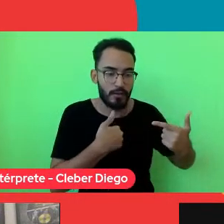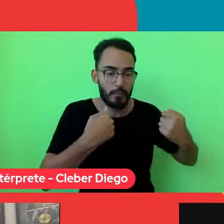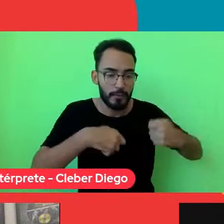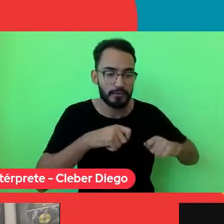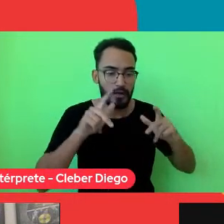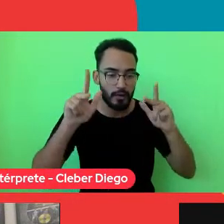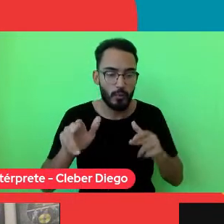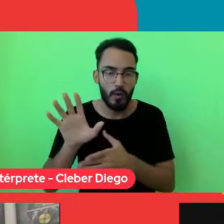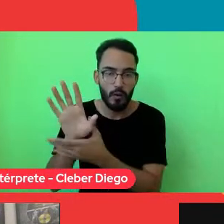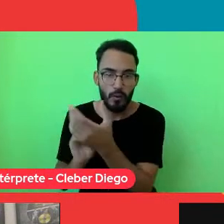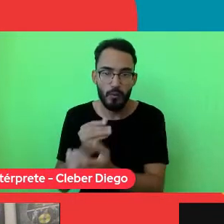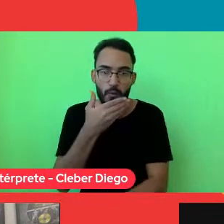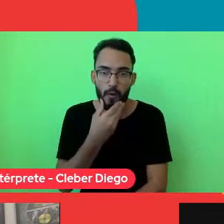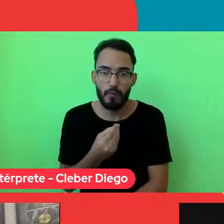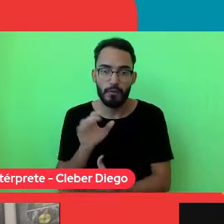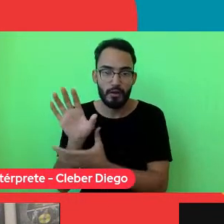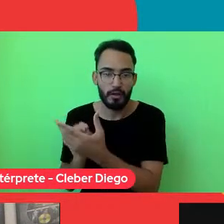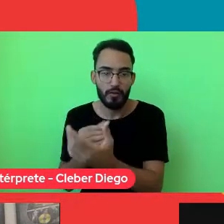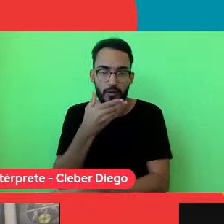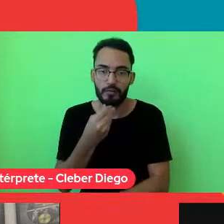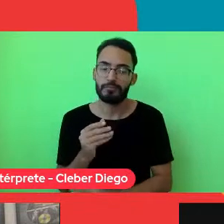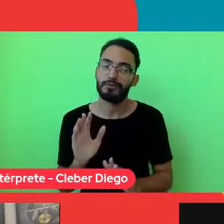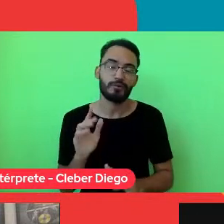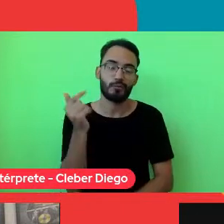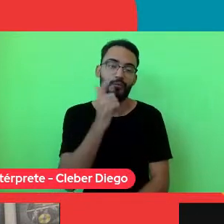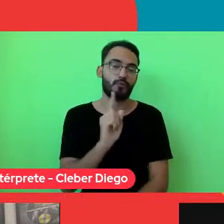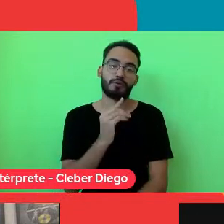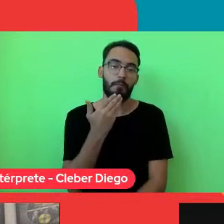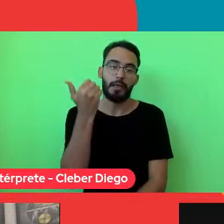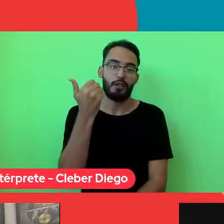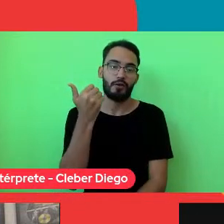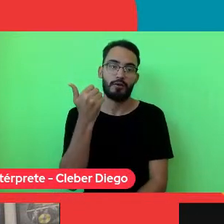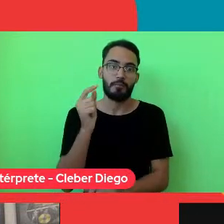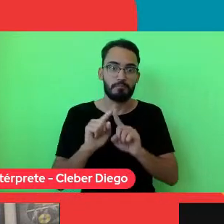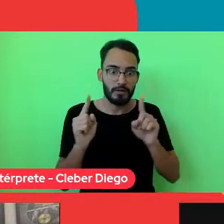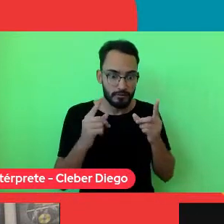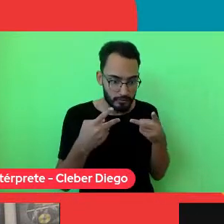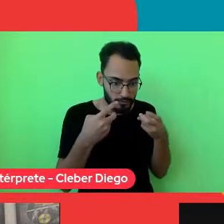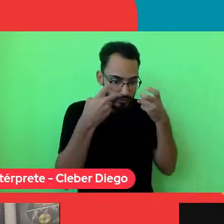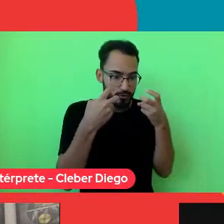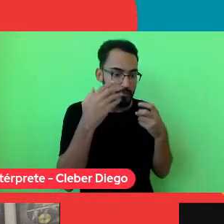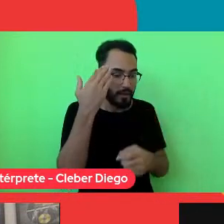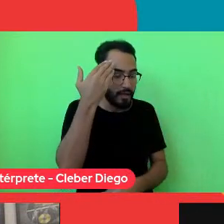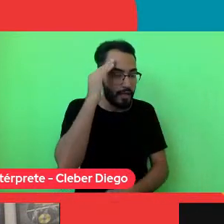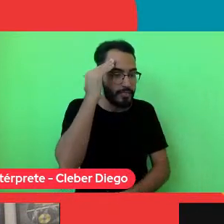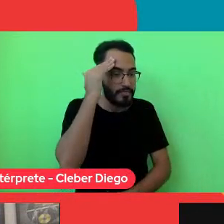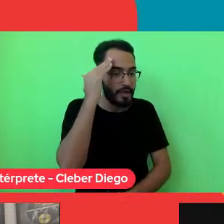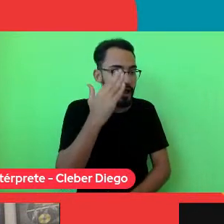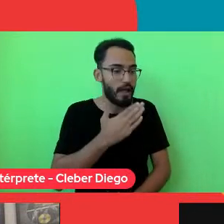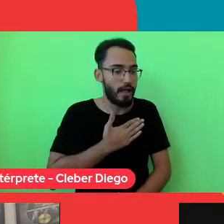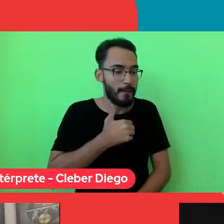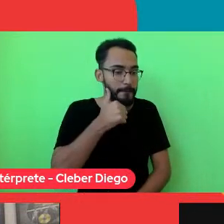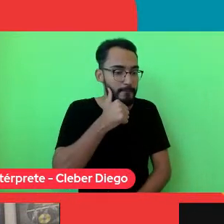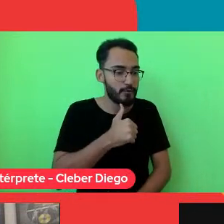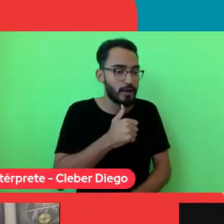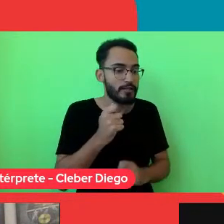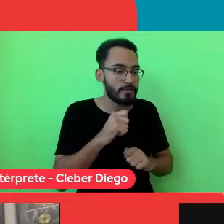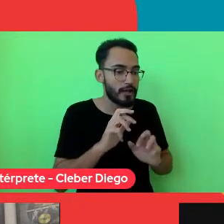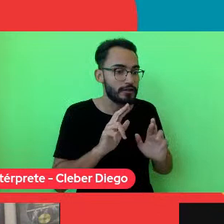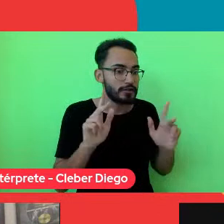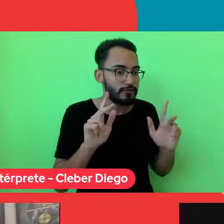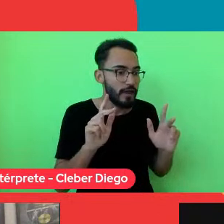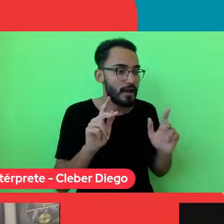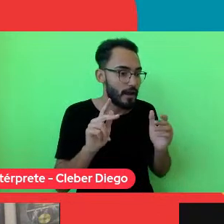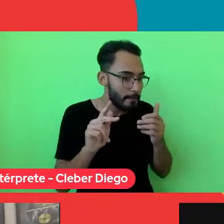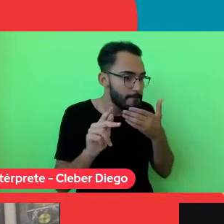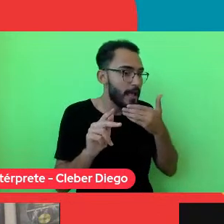jeito que não é o teu natural, você tá, não está conseguindo fazer o melhor de si. Aí, quando você descobre, né, entende que pode ser diferente, que é melhor que seja